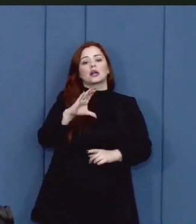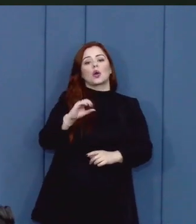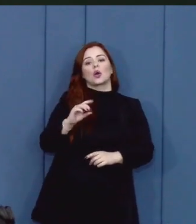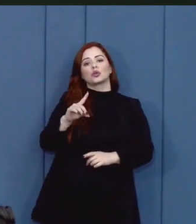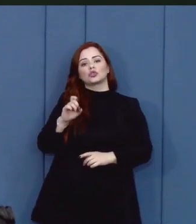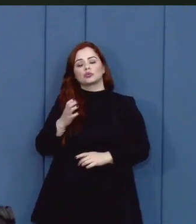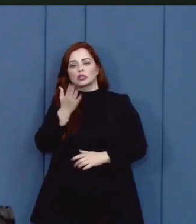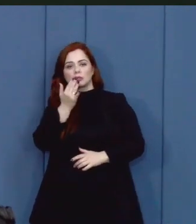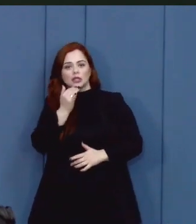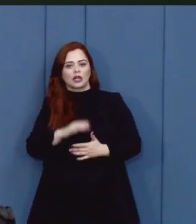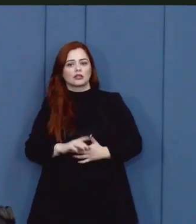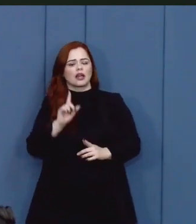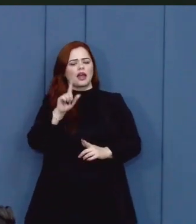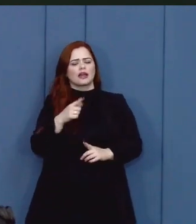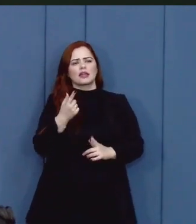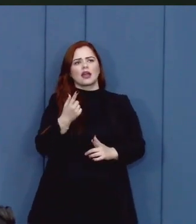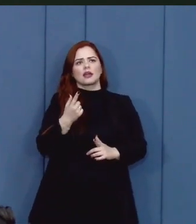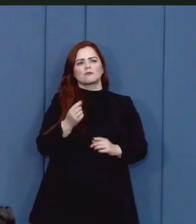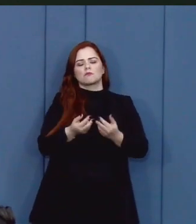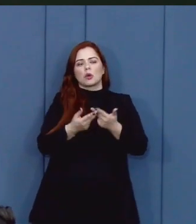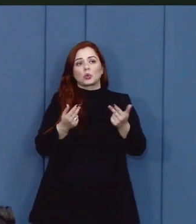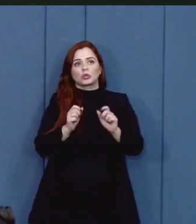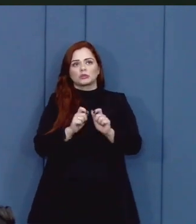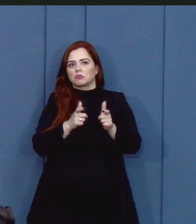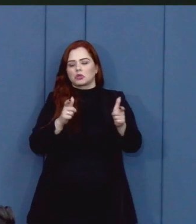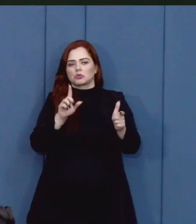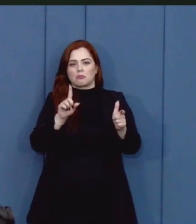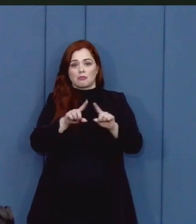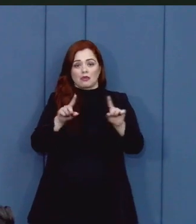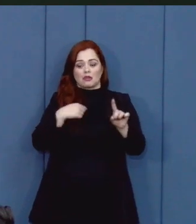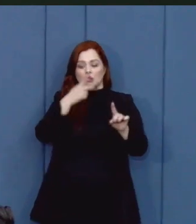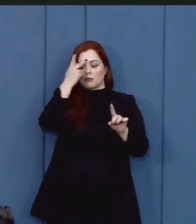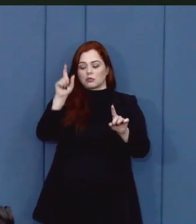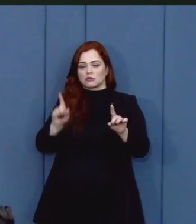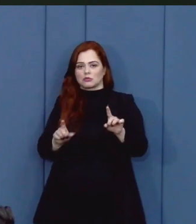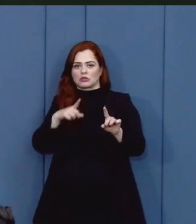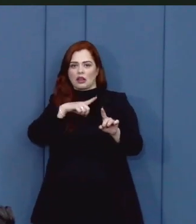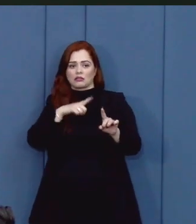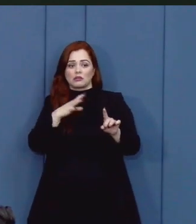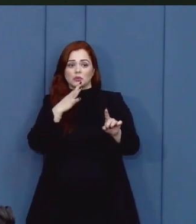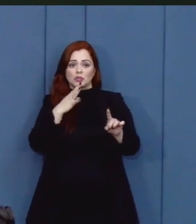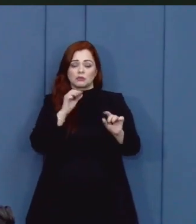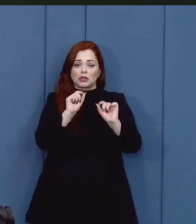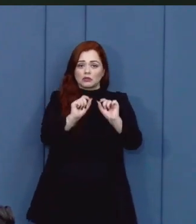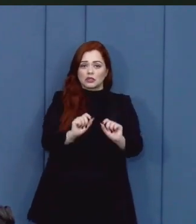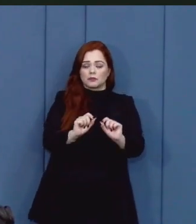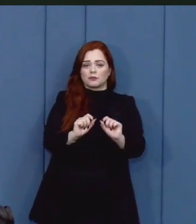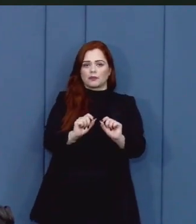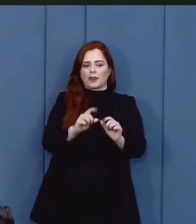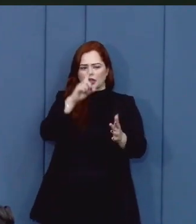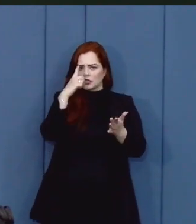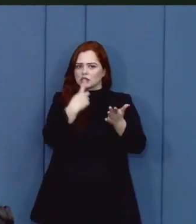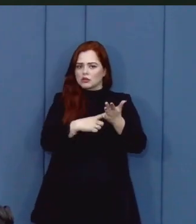isso é uma sutilidade não grande, né? Mas poucas pessoas têm esse conhecimento que